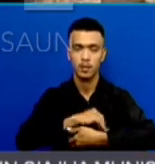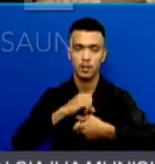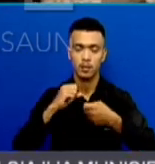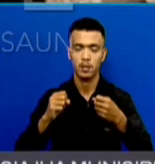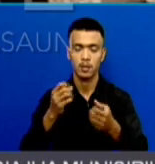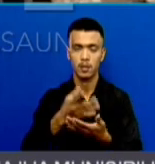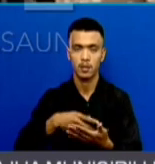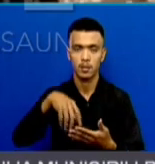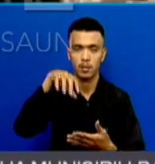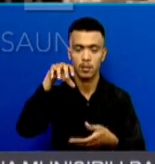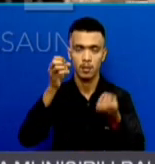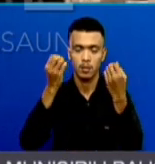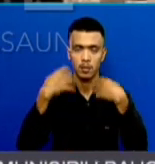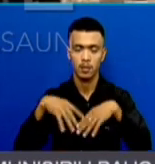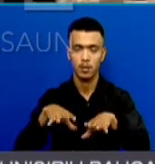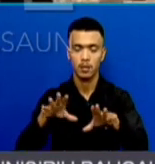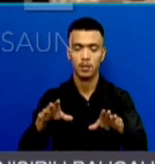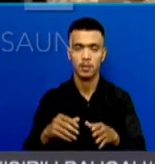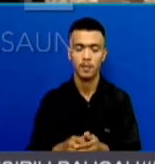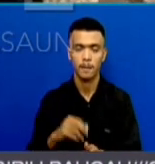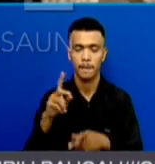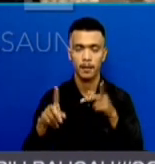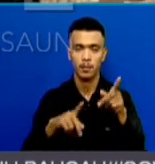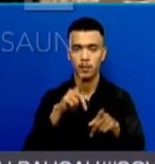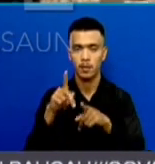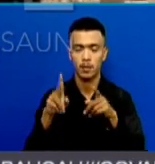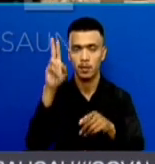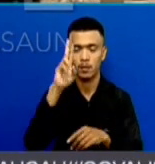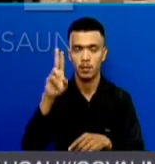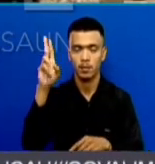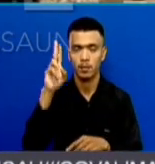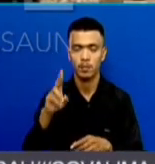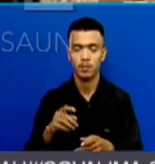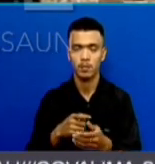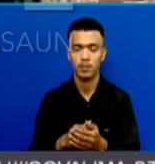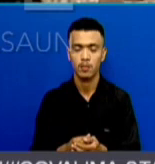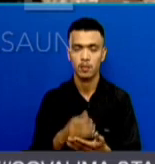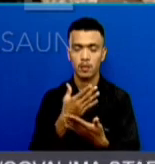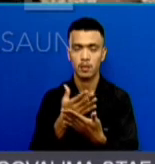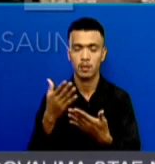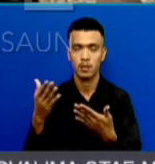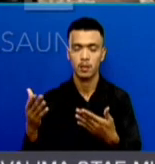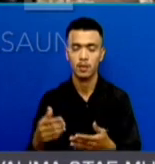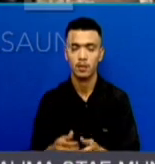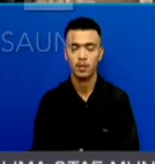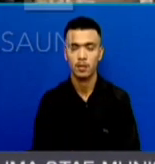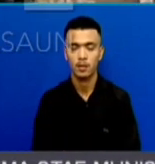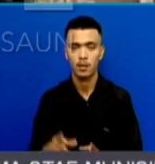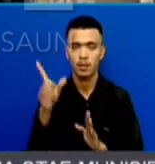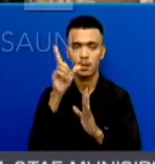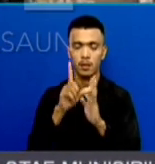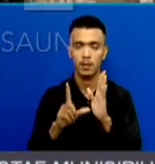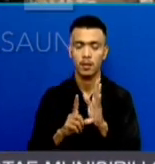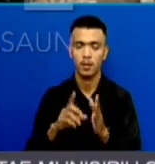Né, e depois ida fali makansa tene komunidade balong se usa tuha ida ne maka lemos bando